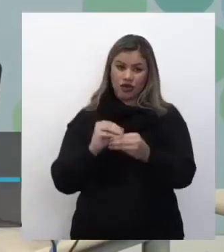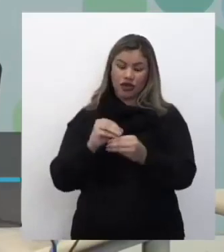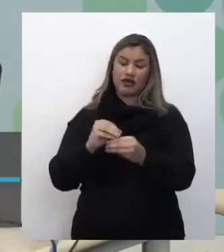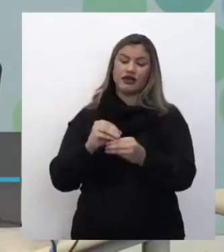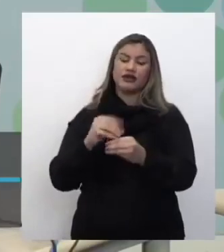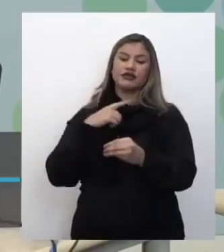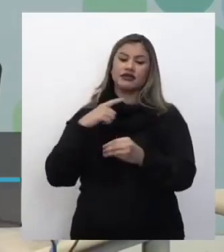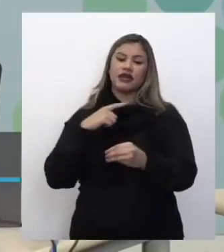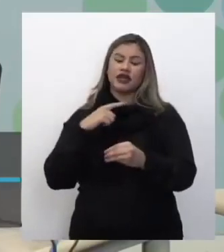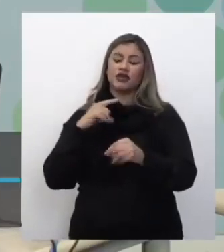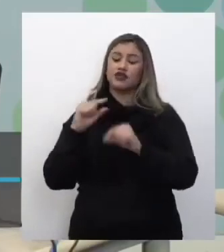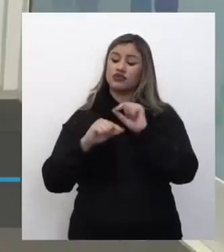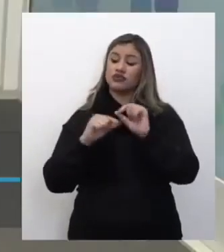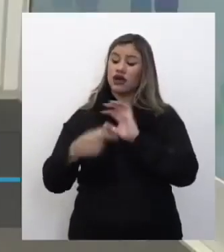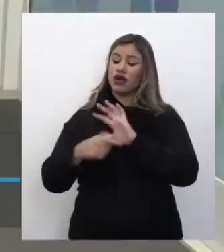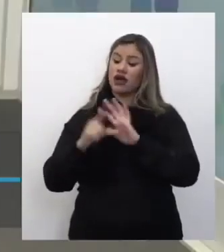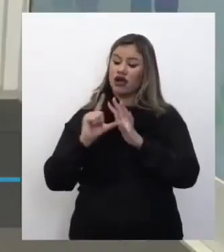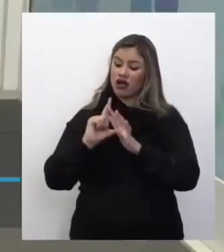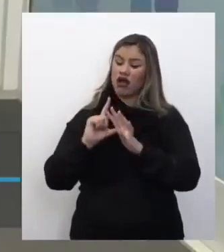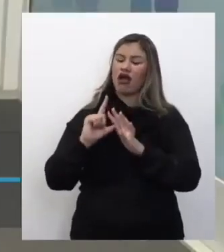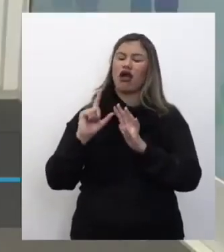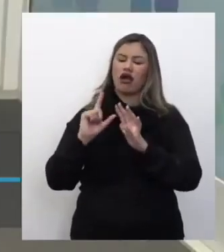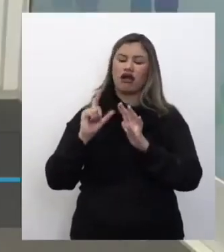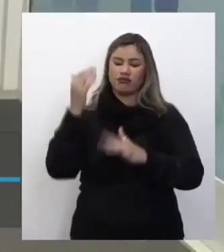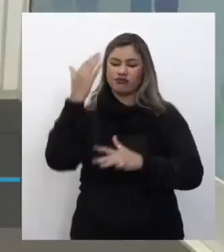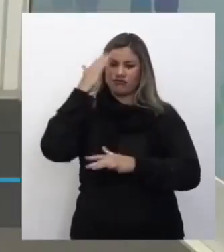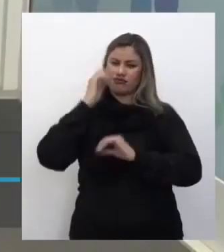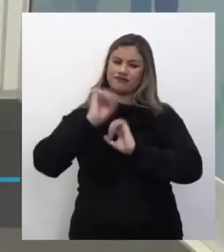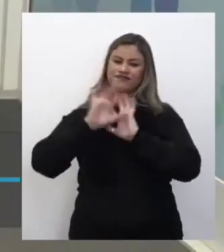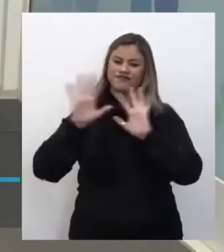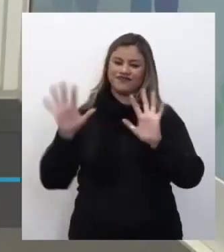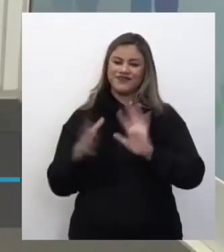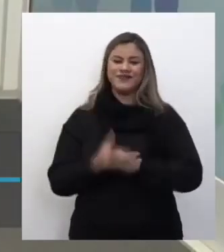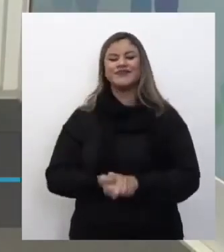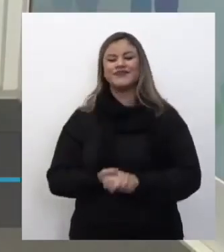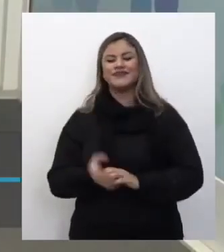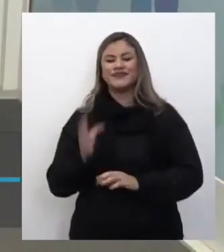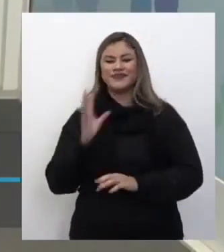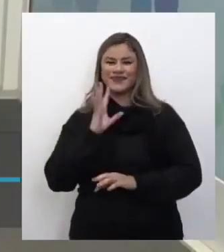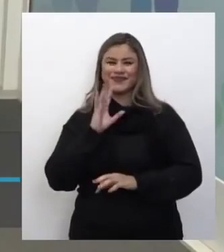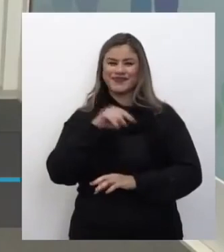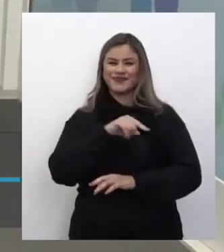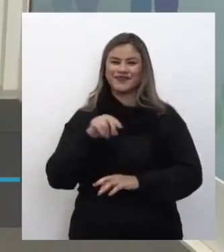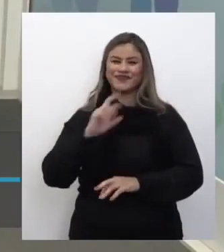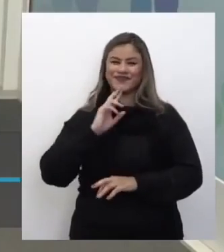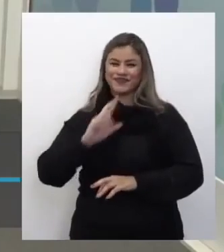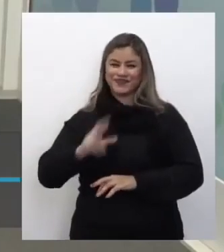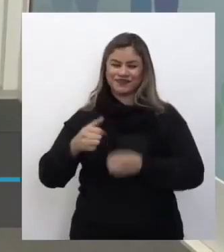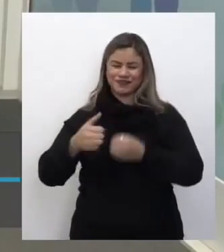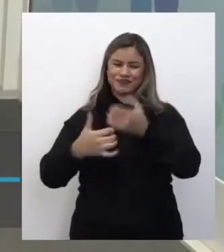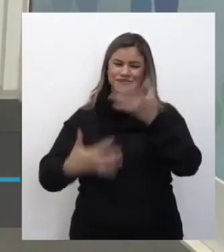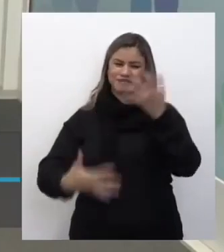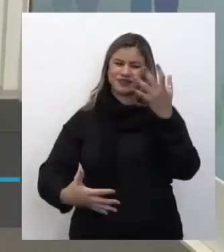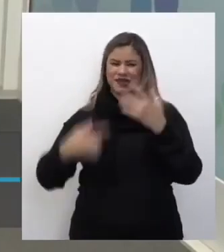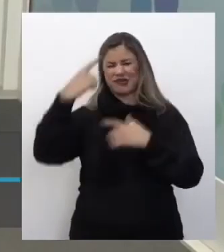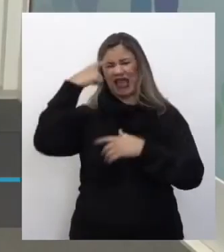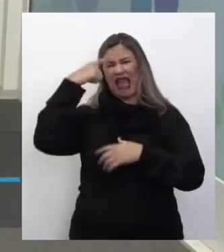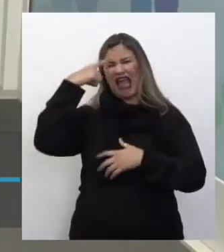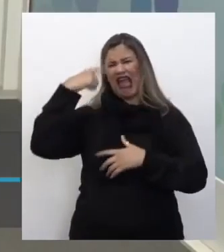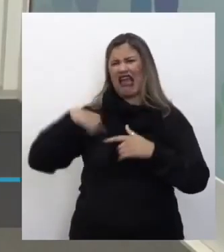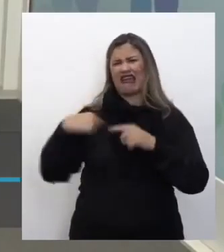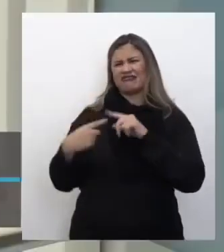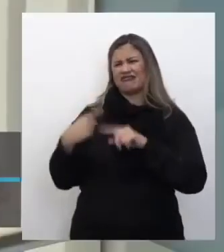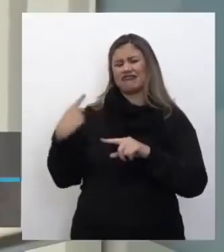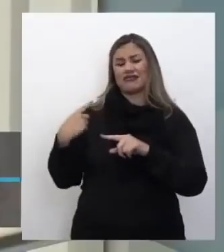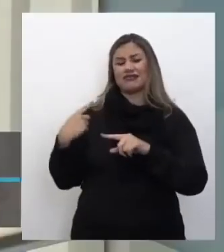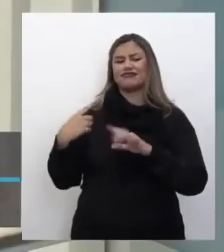então a resolução desse conflito. Legal, bacana, viu, turma? Vocês às vezes colocam as coisas no chat, vocês acham que, será? E no fim vocês estão com a